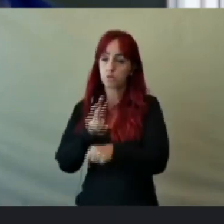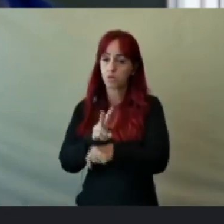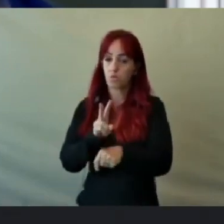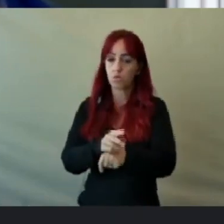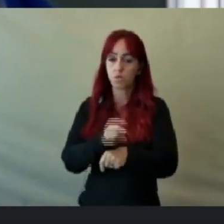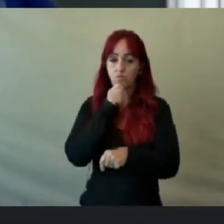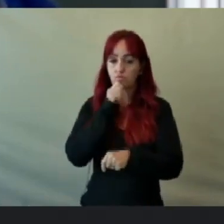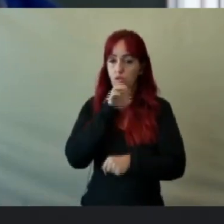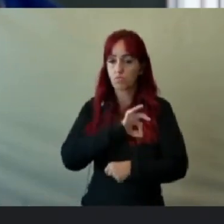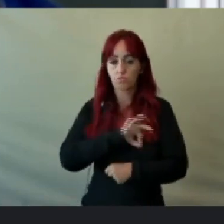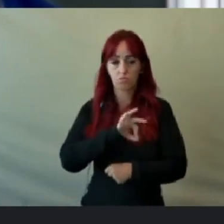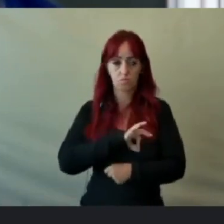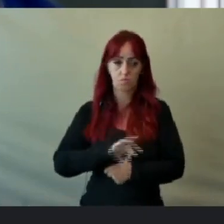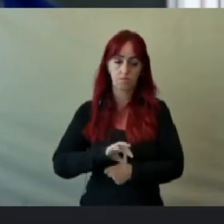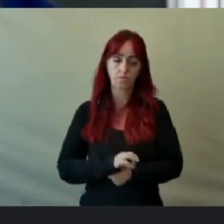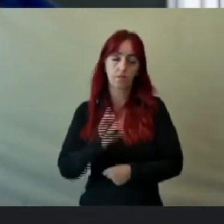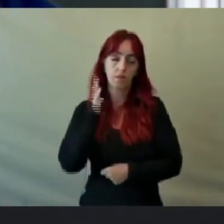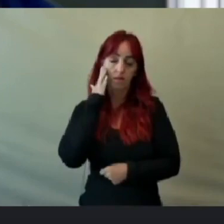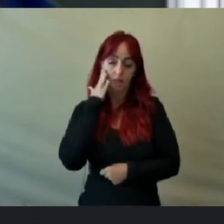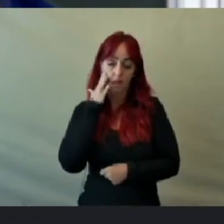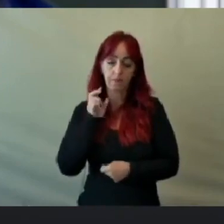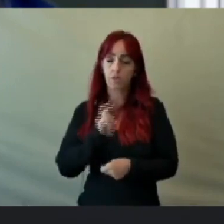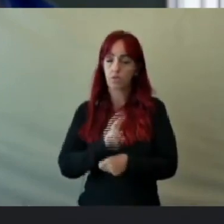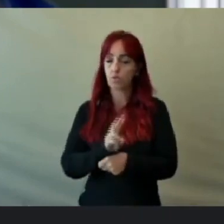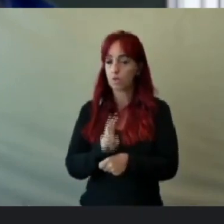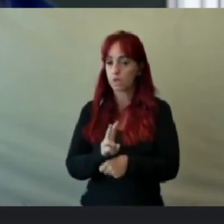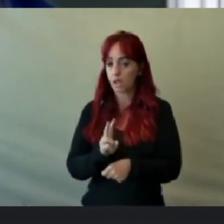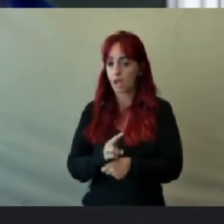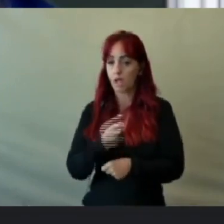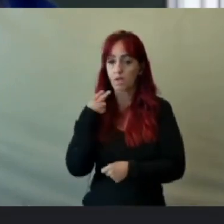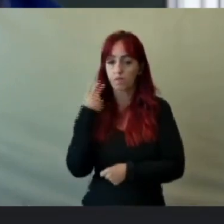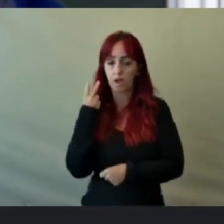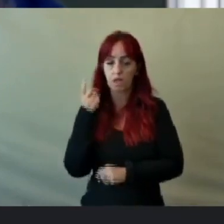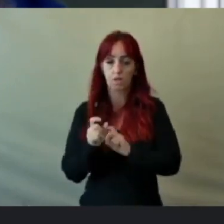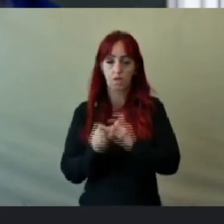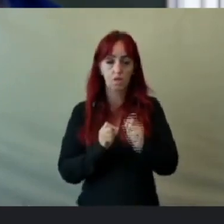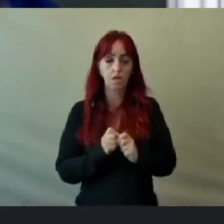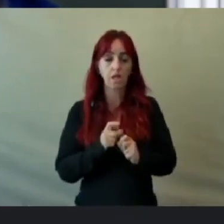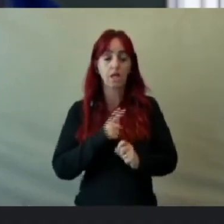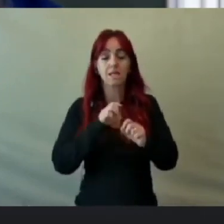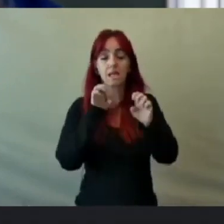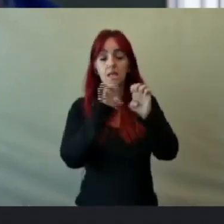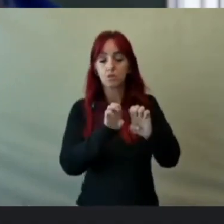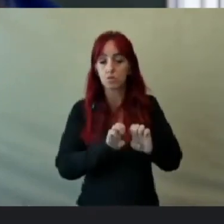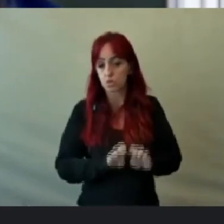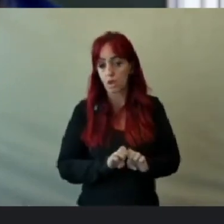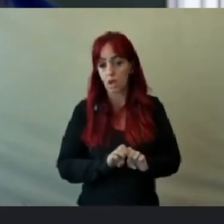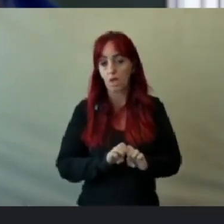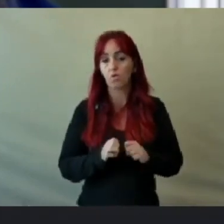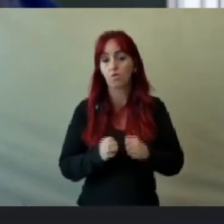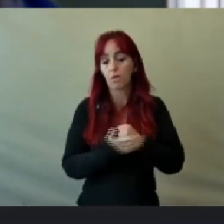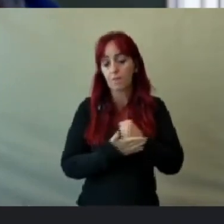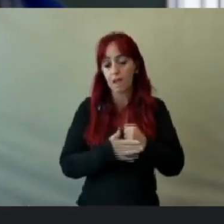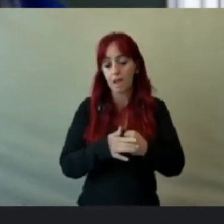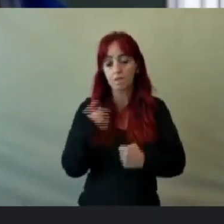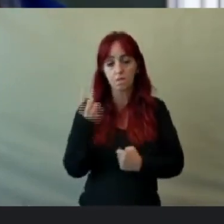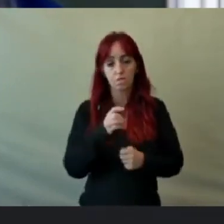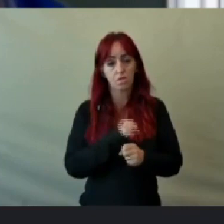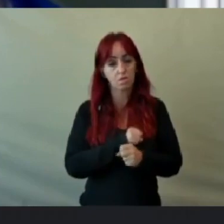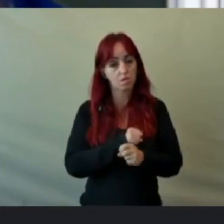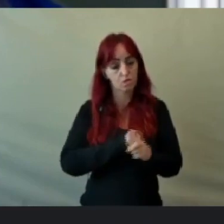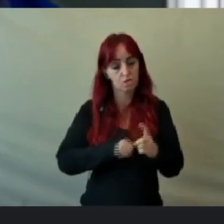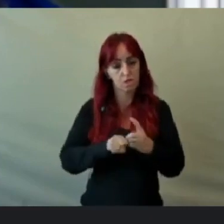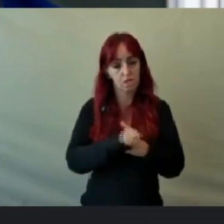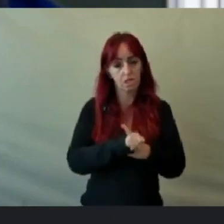cuidado vereador ele é estrutural na nossa sociedade se a gente não tiver alimentação roupa limpa